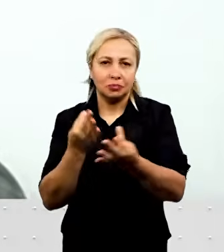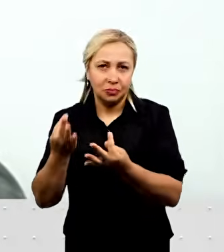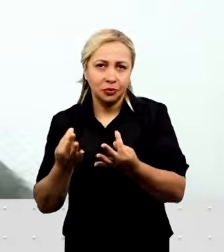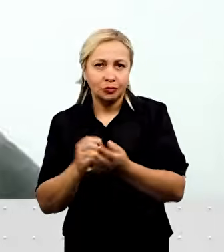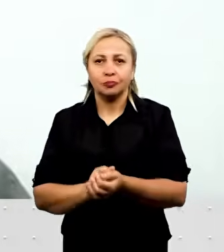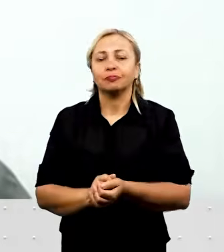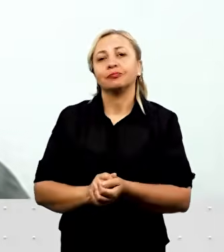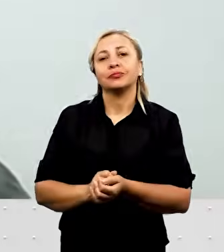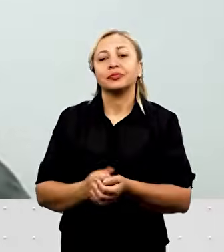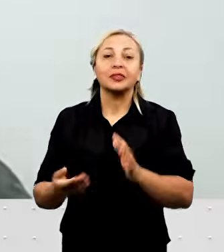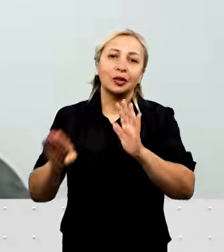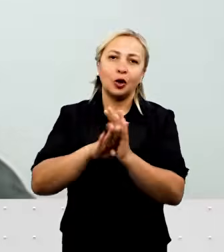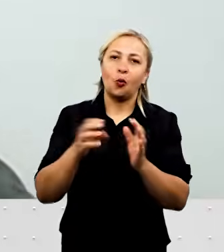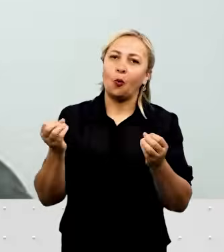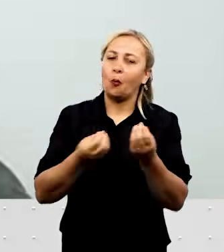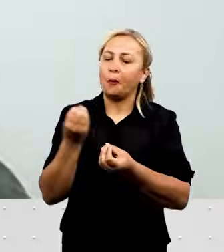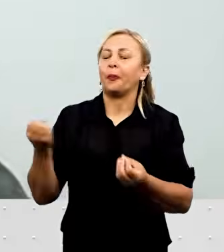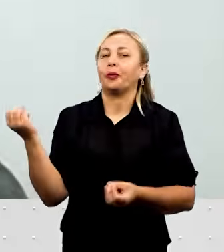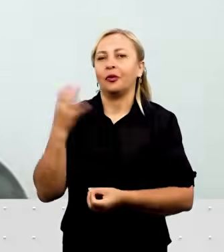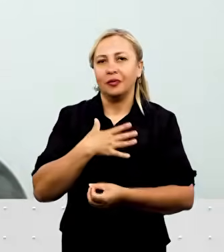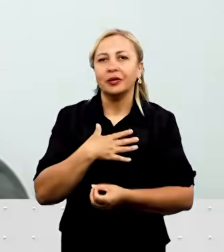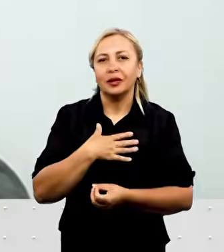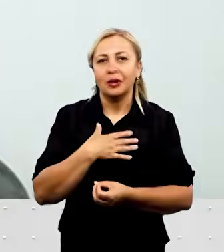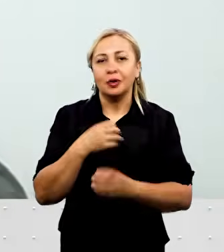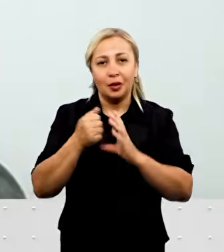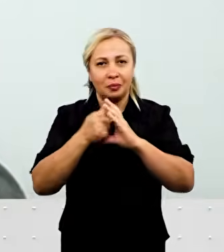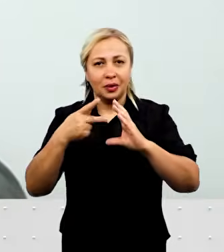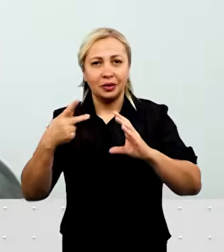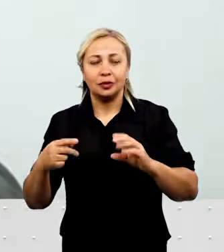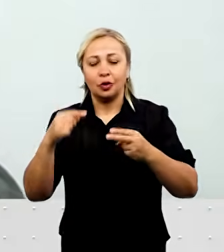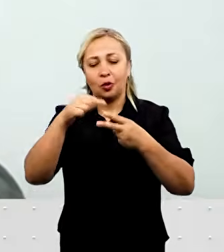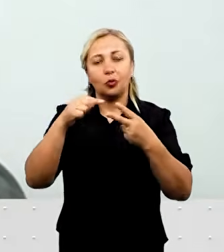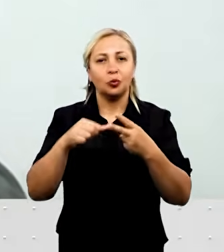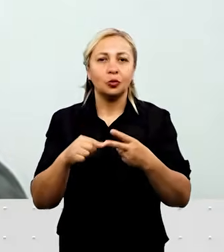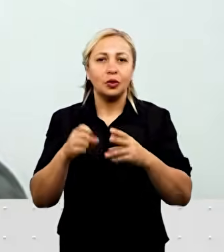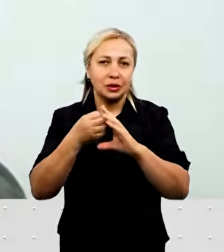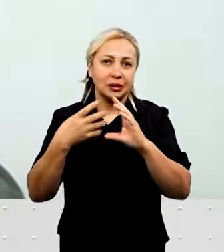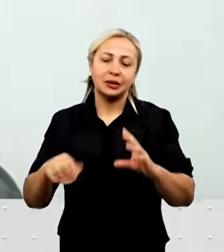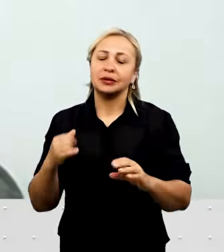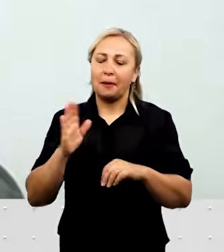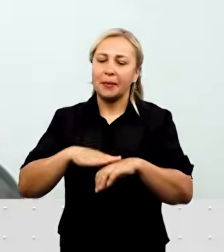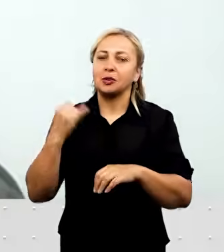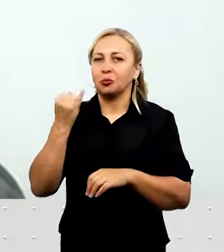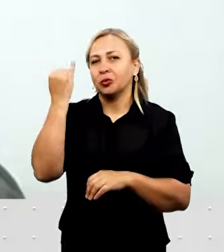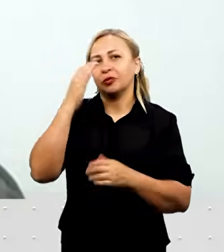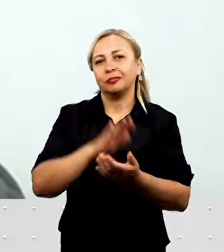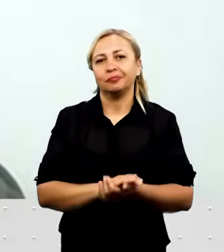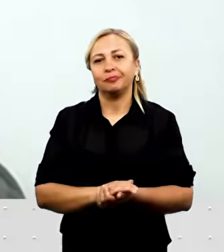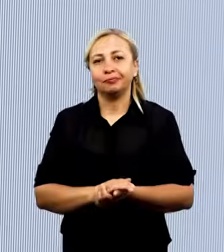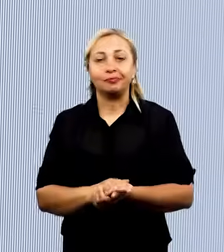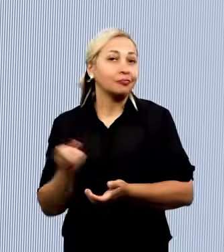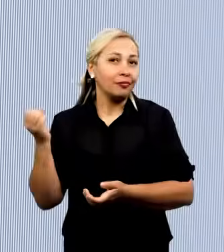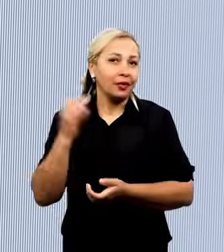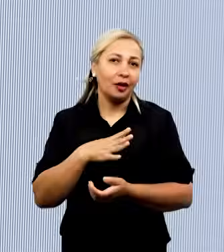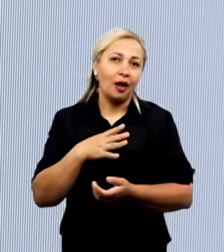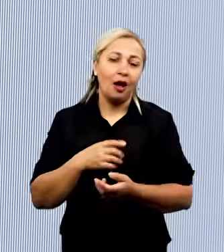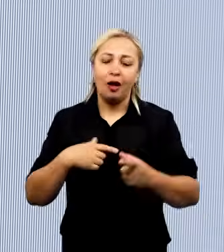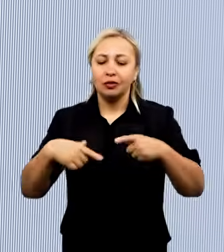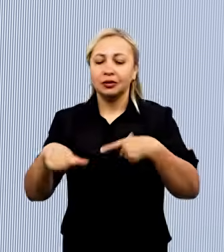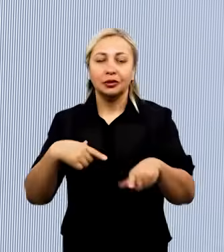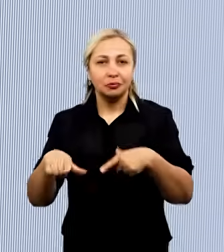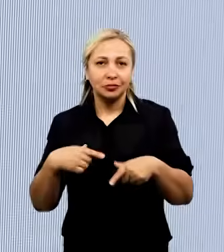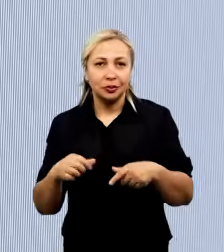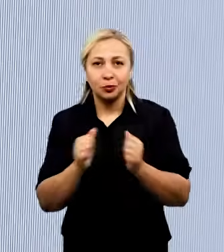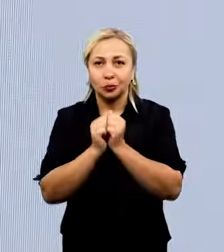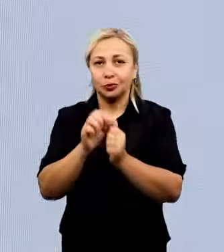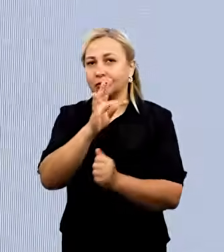executado. Então a gente traz como inovação nessa ferramenta esses dois aspectos principais. A